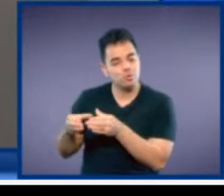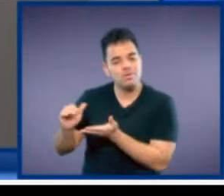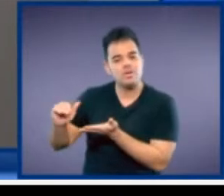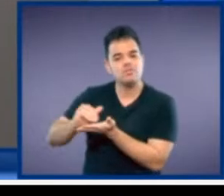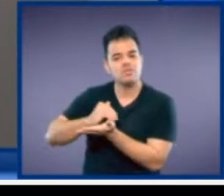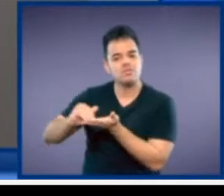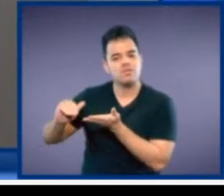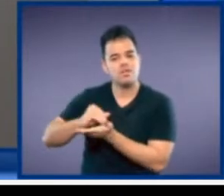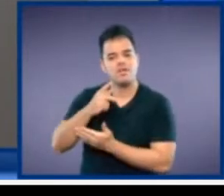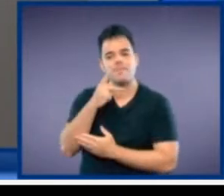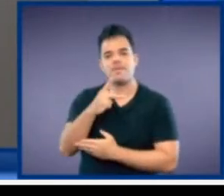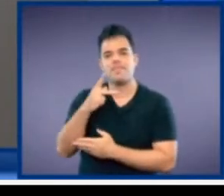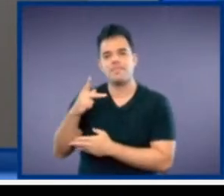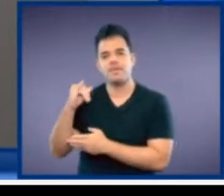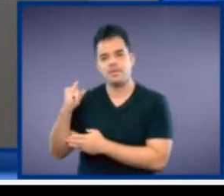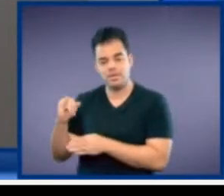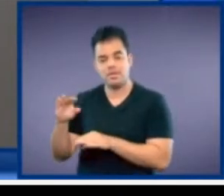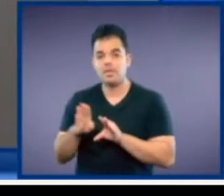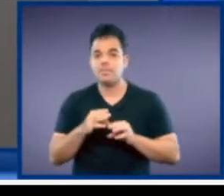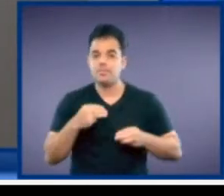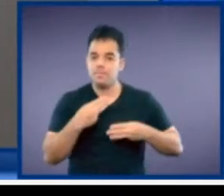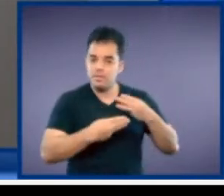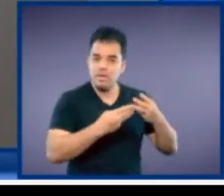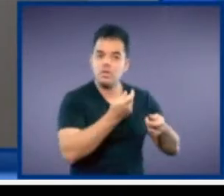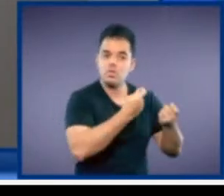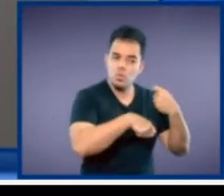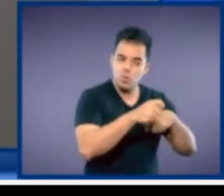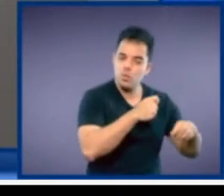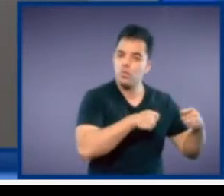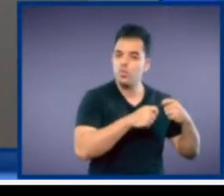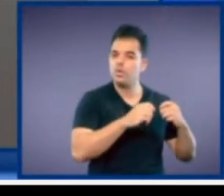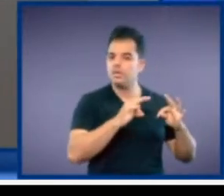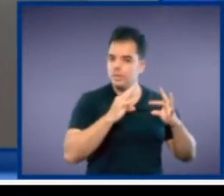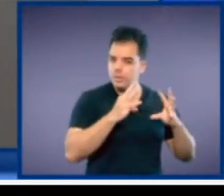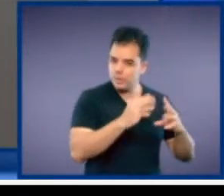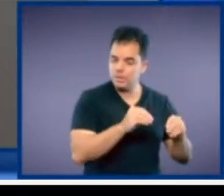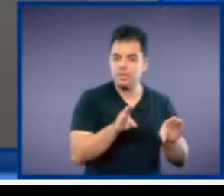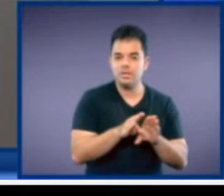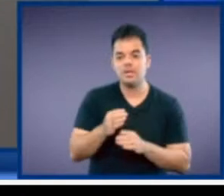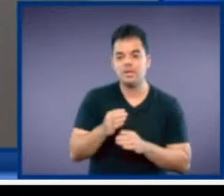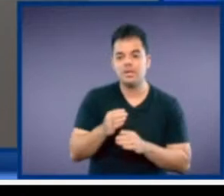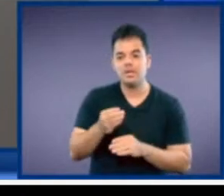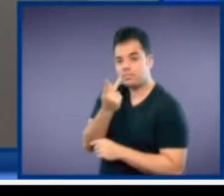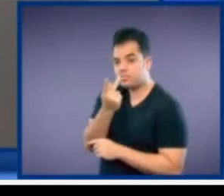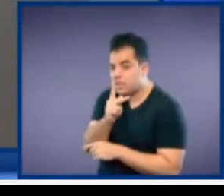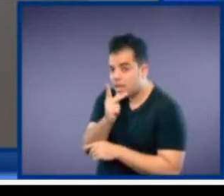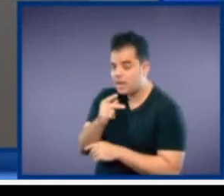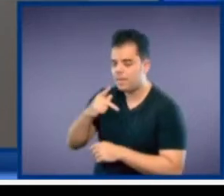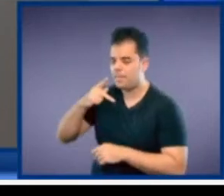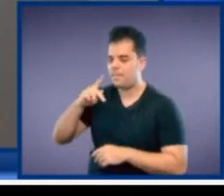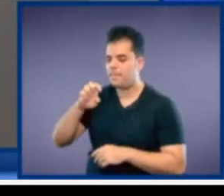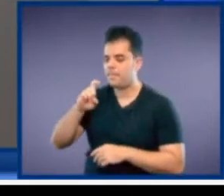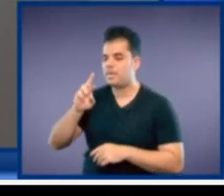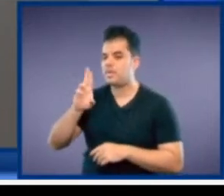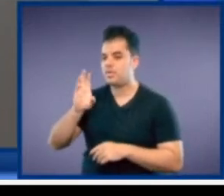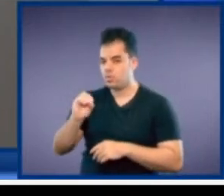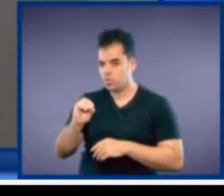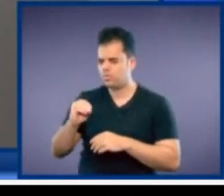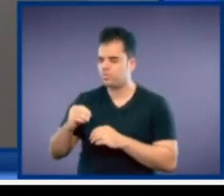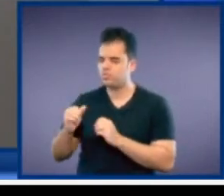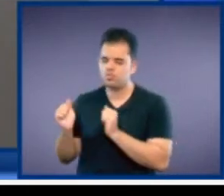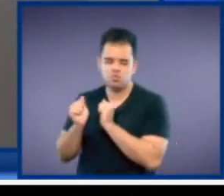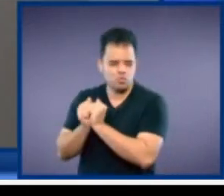PPI, do Ministério da Economia em geral, ao amigo Pedro Capelupi, parceiro de longa